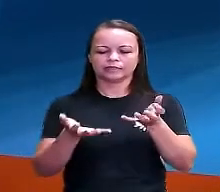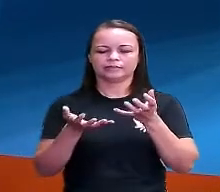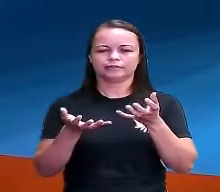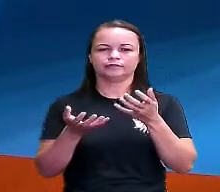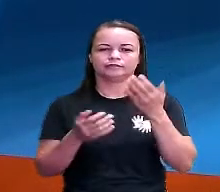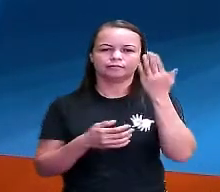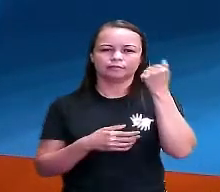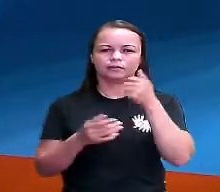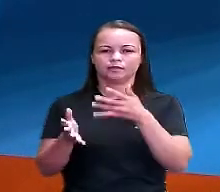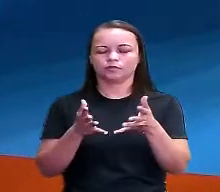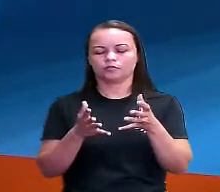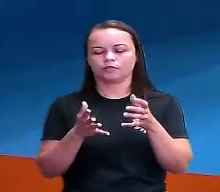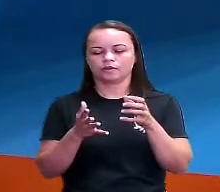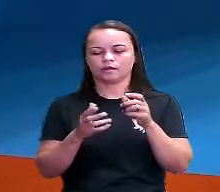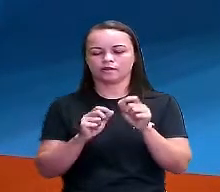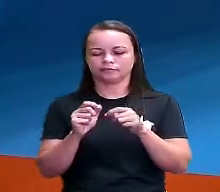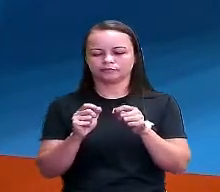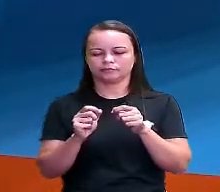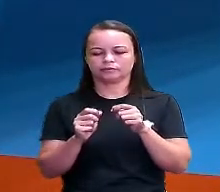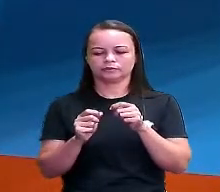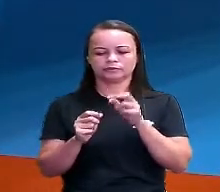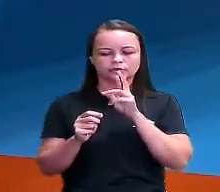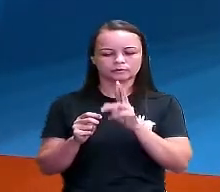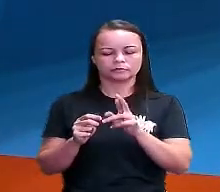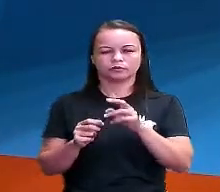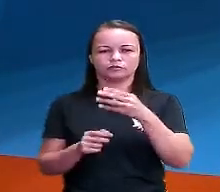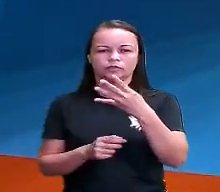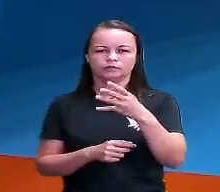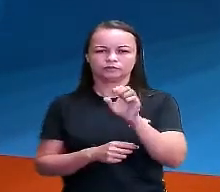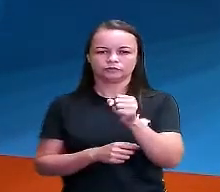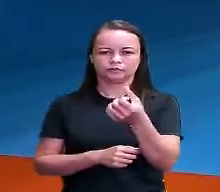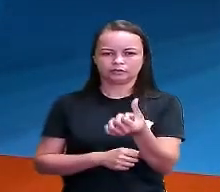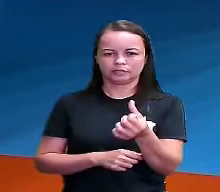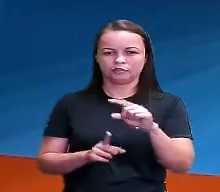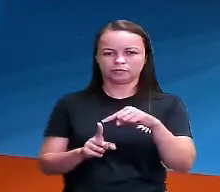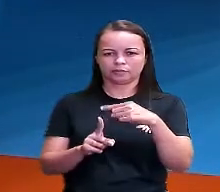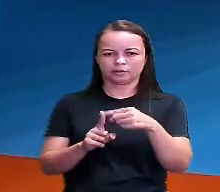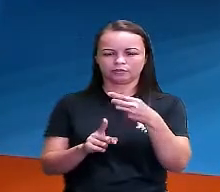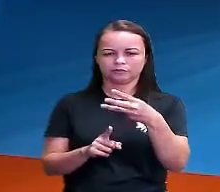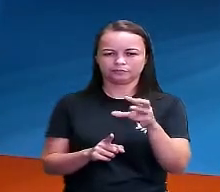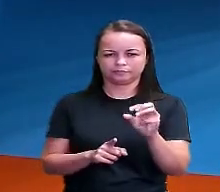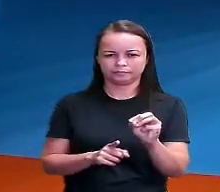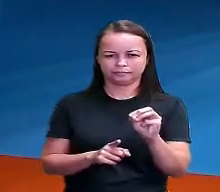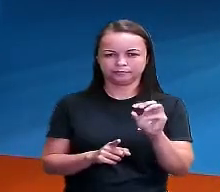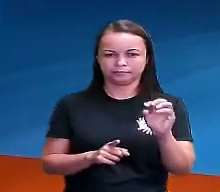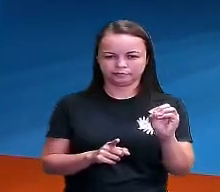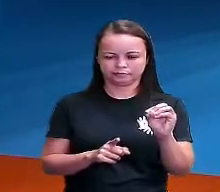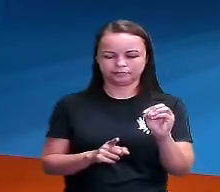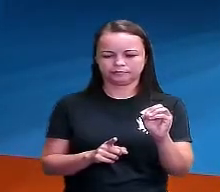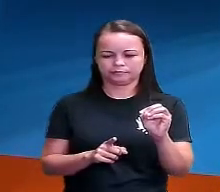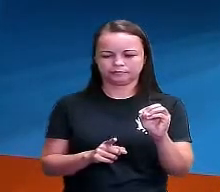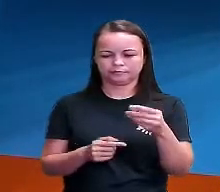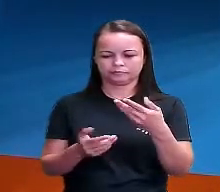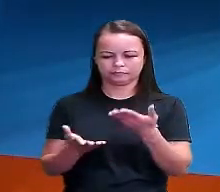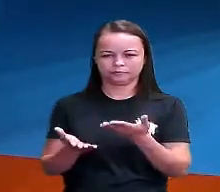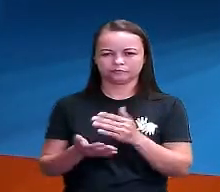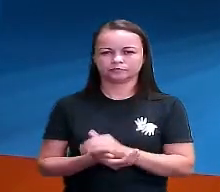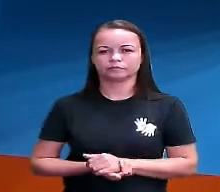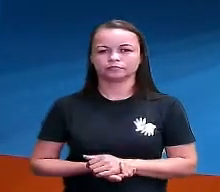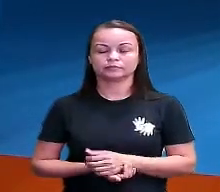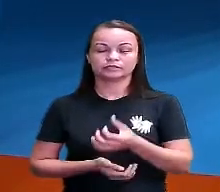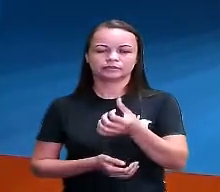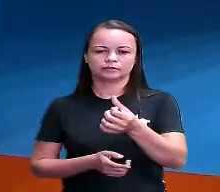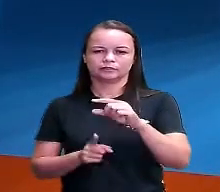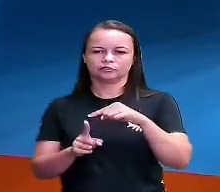é o resultado de 486 mais 300. Vamos fazer? 6